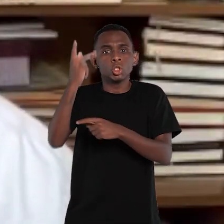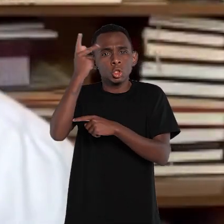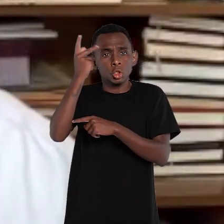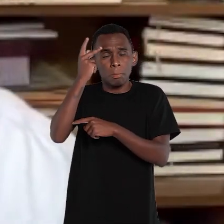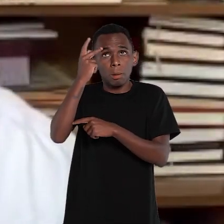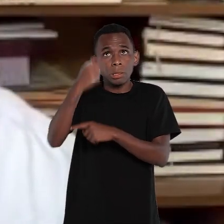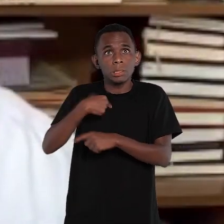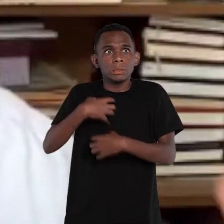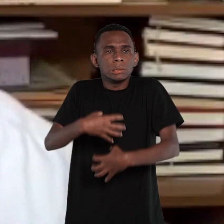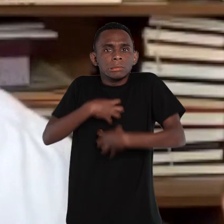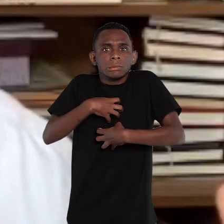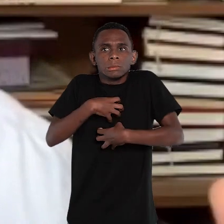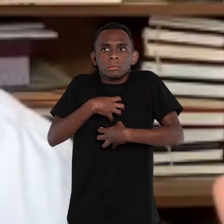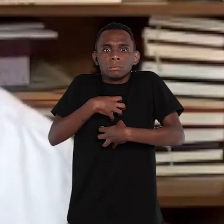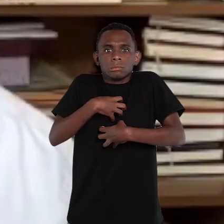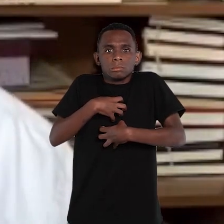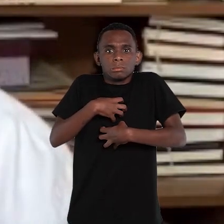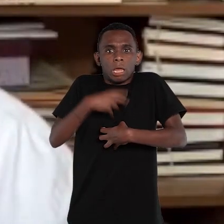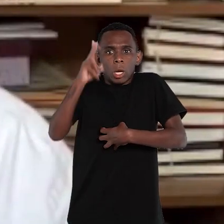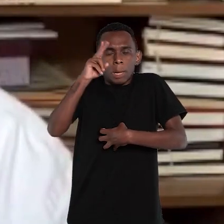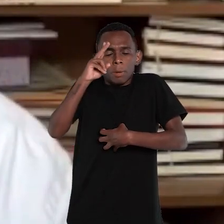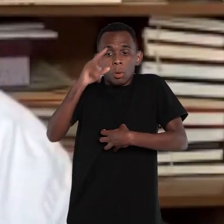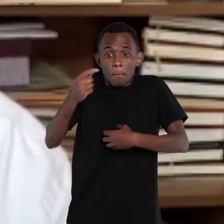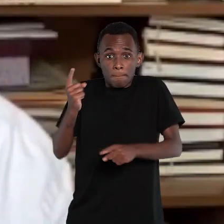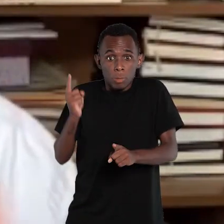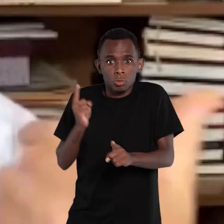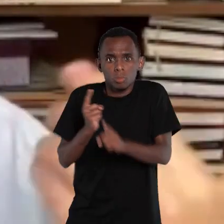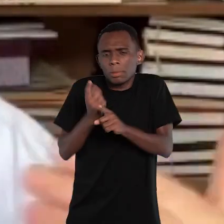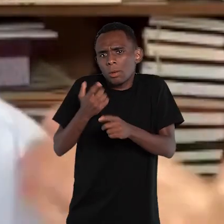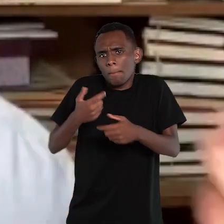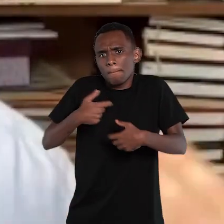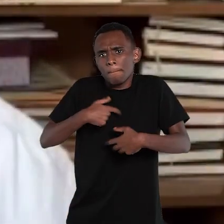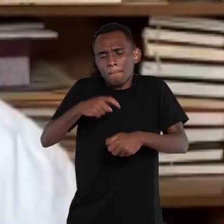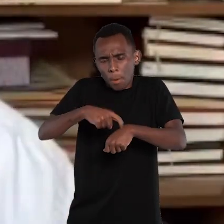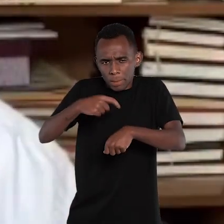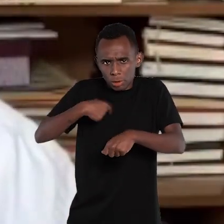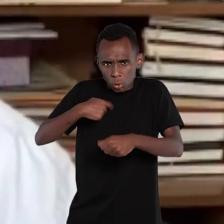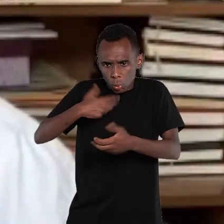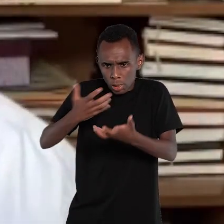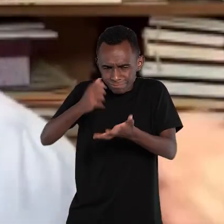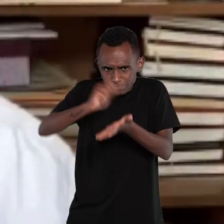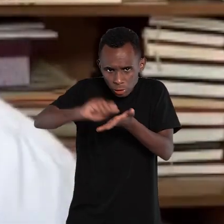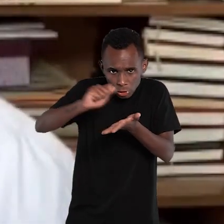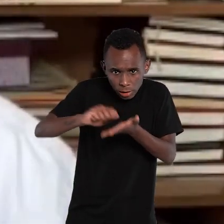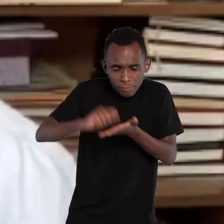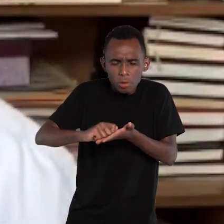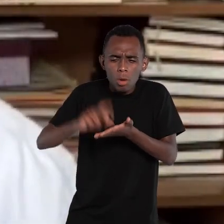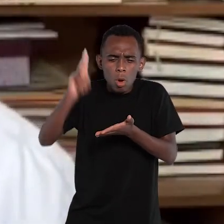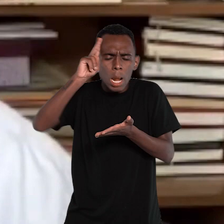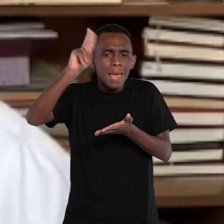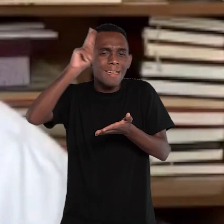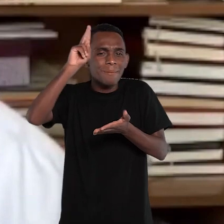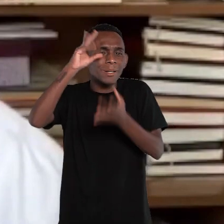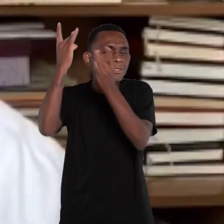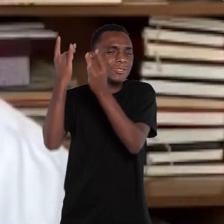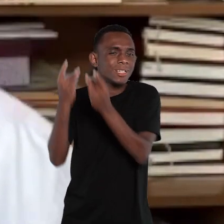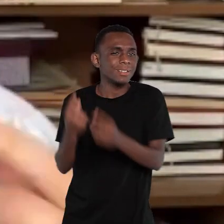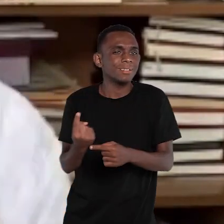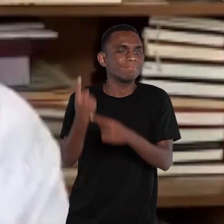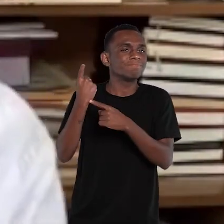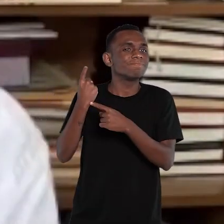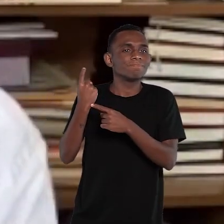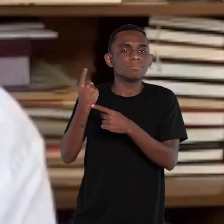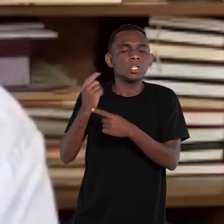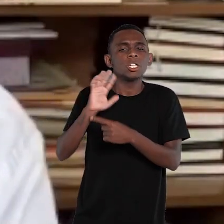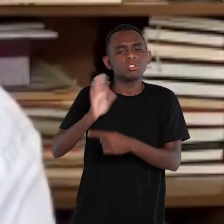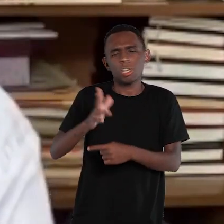Paulo, que me impregnou. Então, quando eu resolvi fazer um livro, alguém comentou perto de mim, o Brasil está um grande faroeste. Eu pensei,